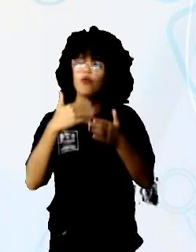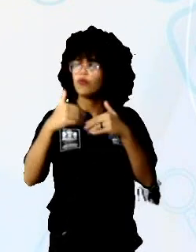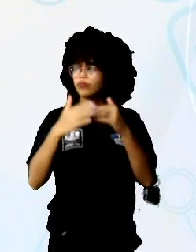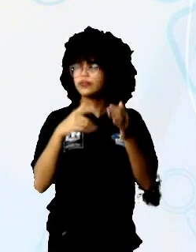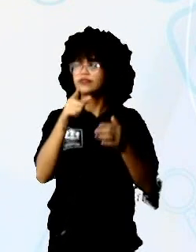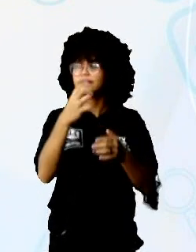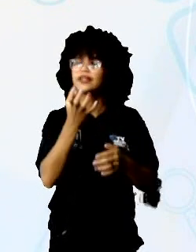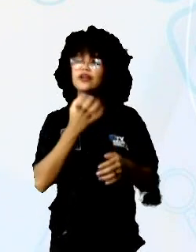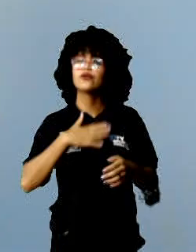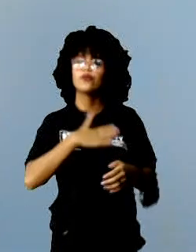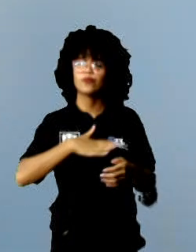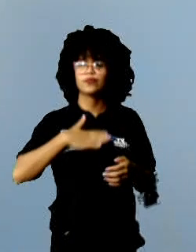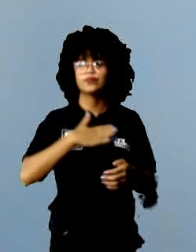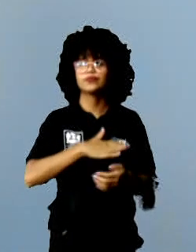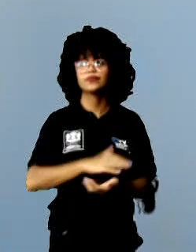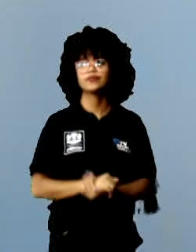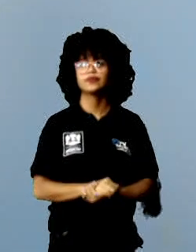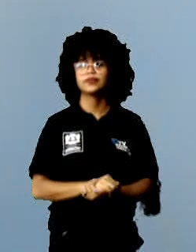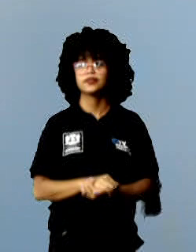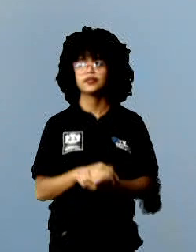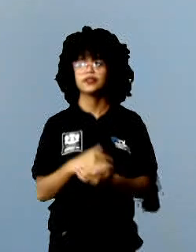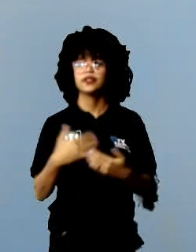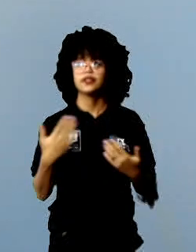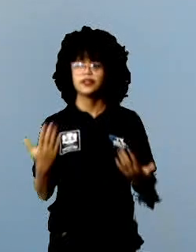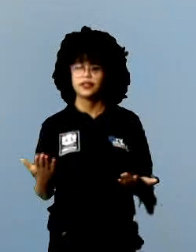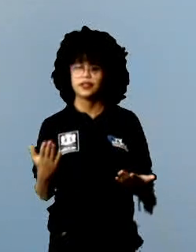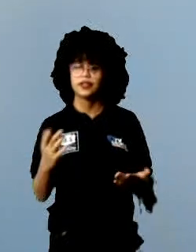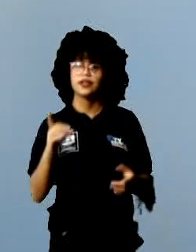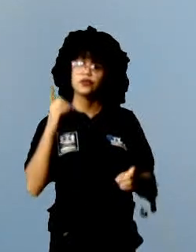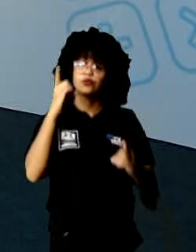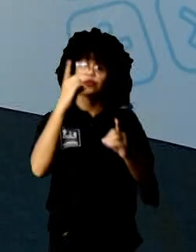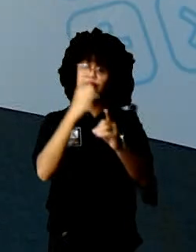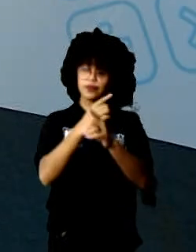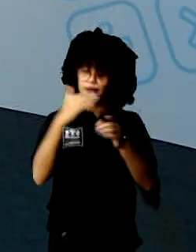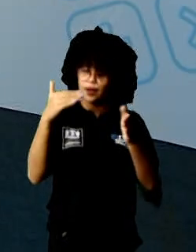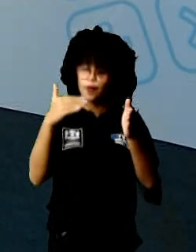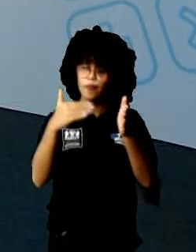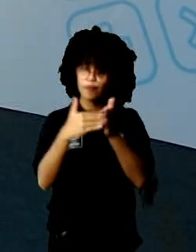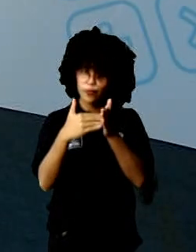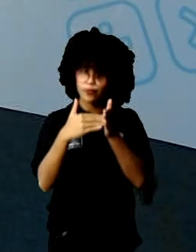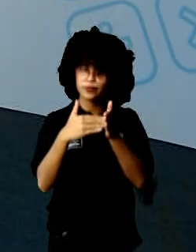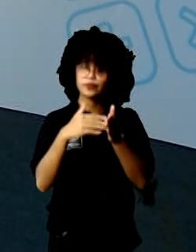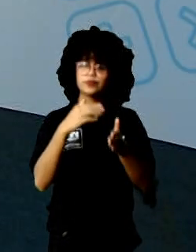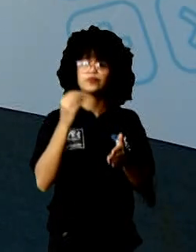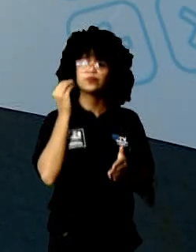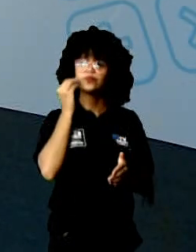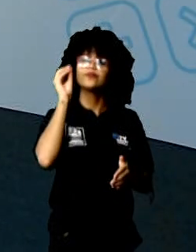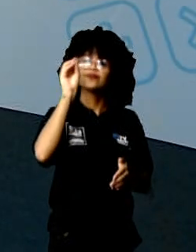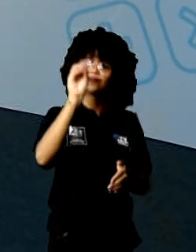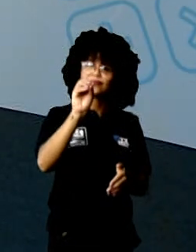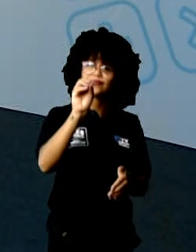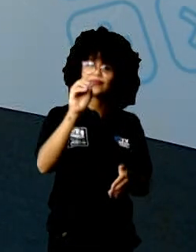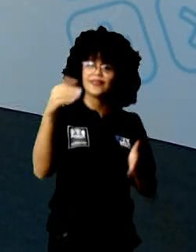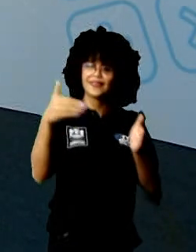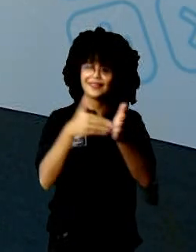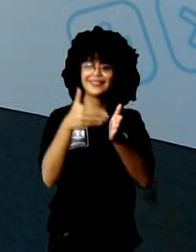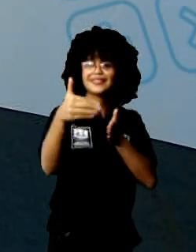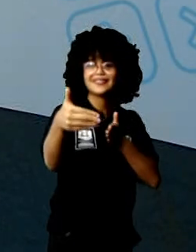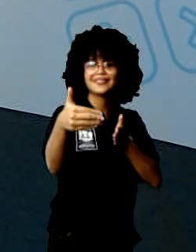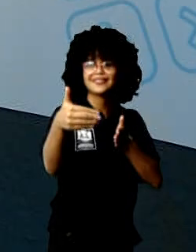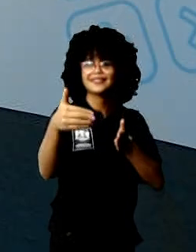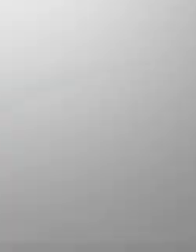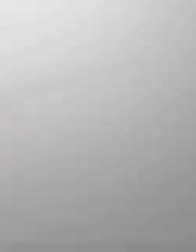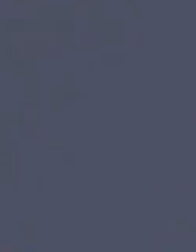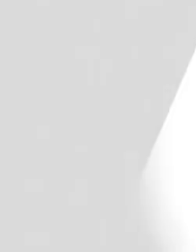mais gosta tá certo então a gente se encontra na próxima aula beijo e até a